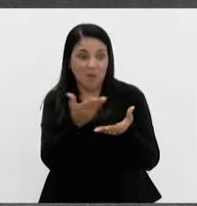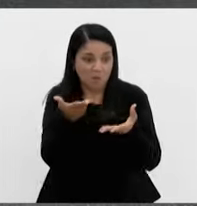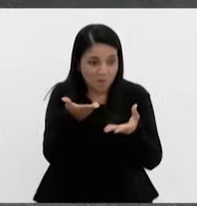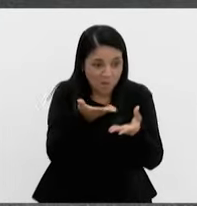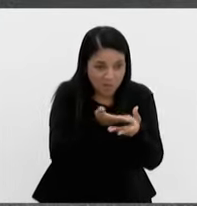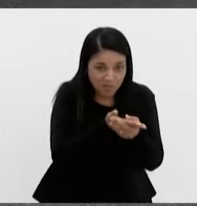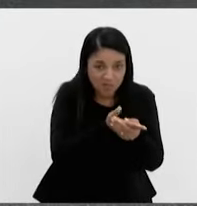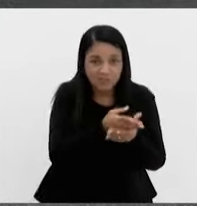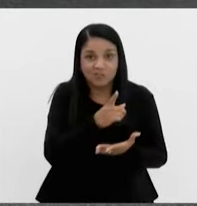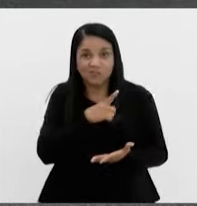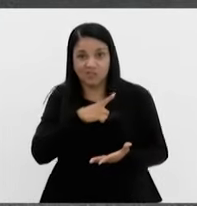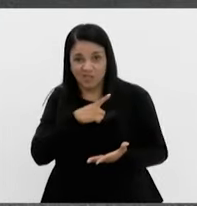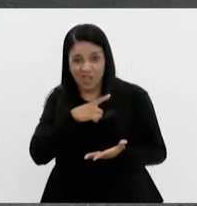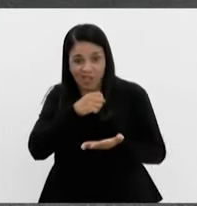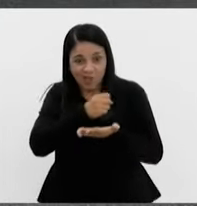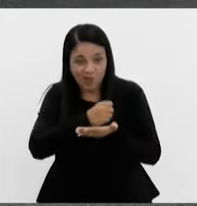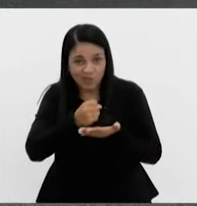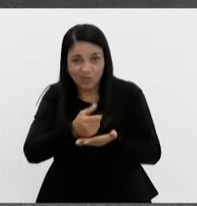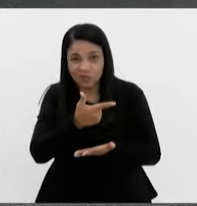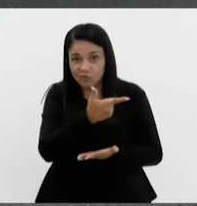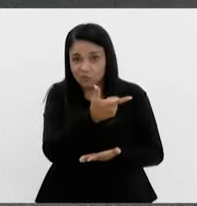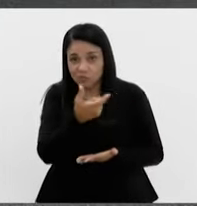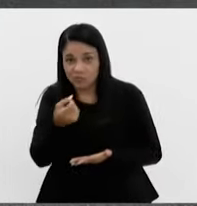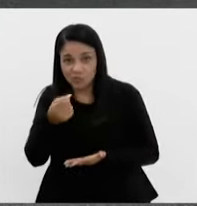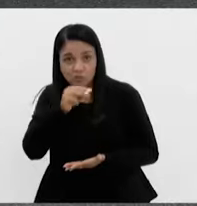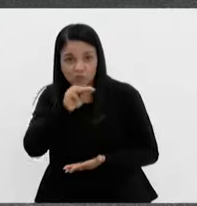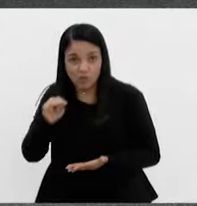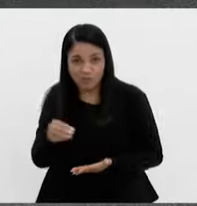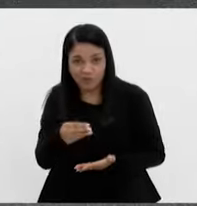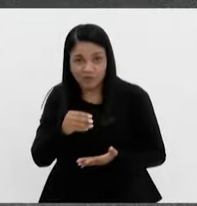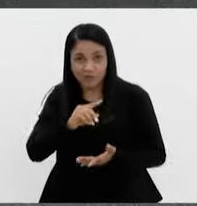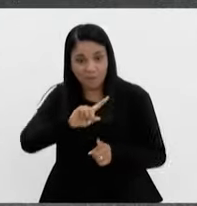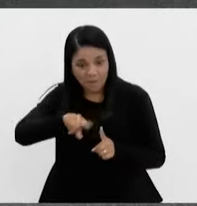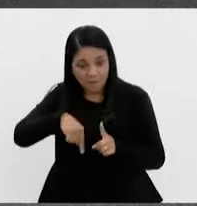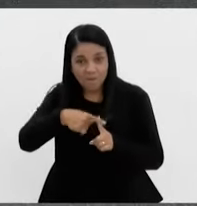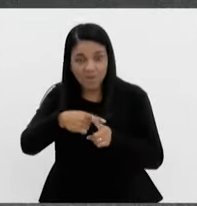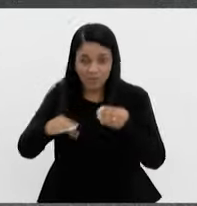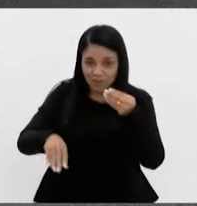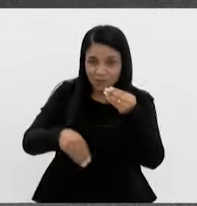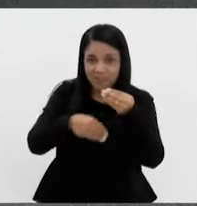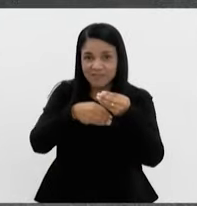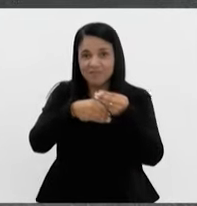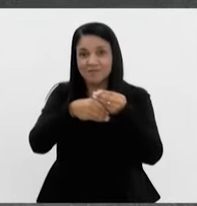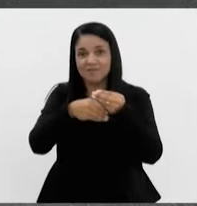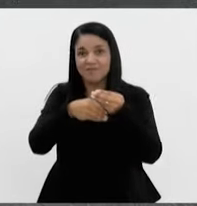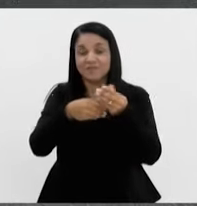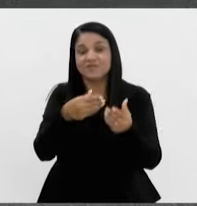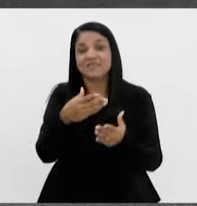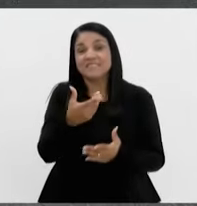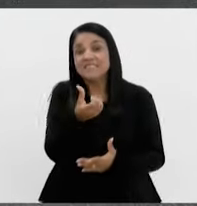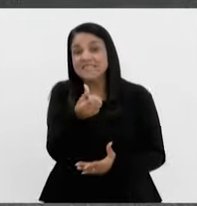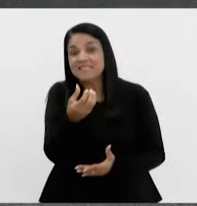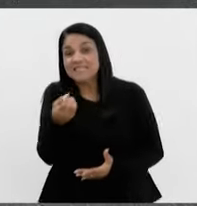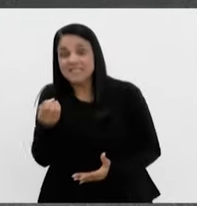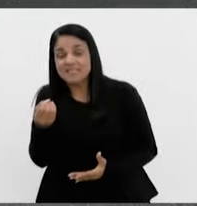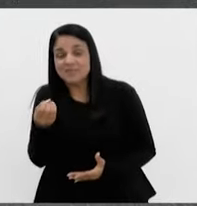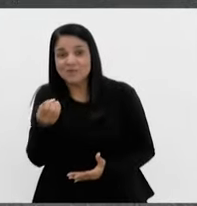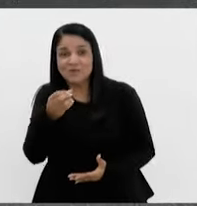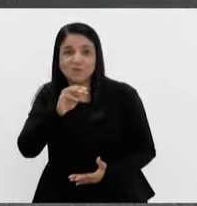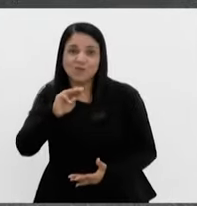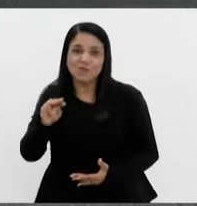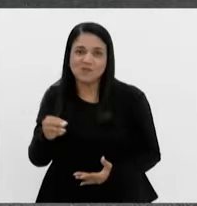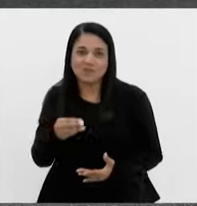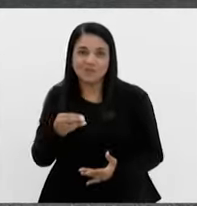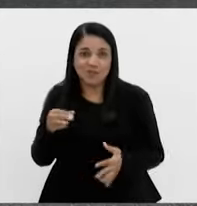tinha um contrato de 200 milhões fizeram mais dois termos aditivos chegando a 600 milhões e já chegaram